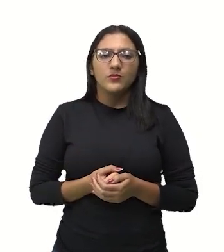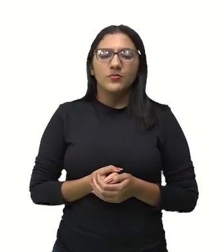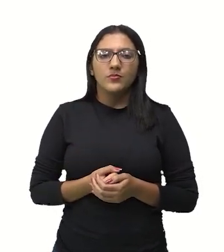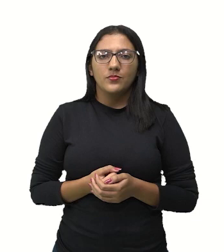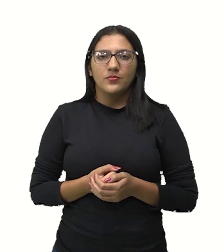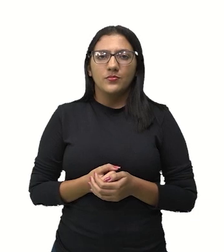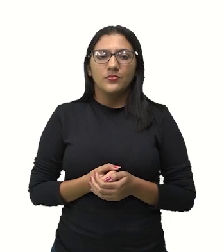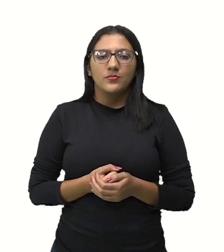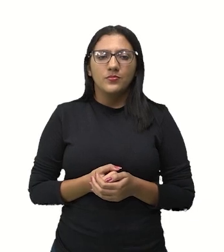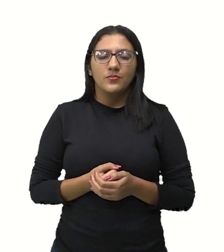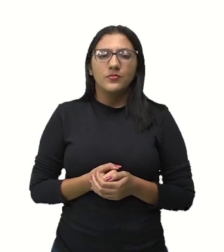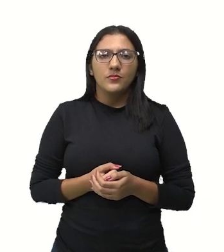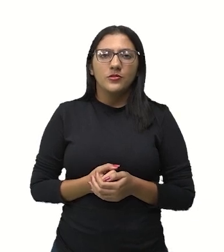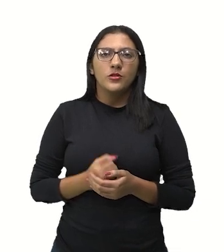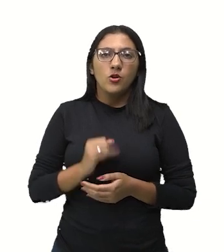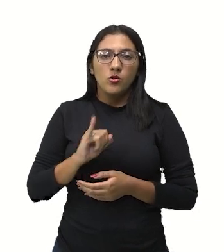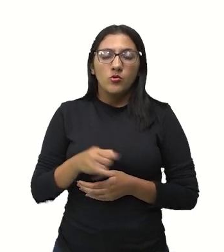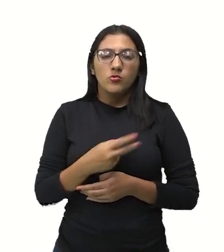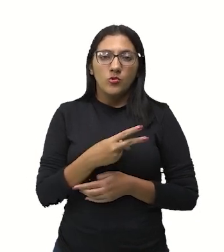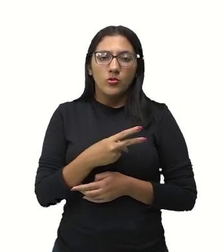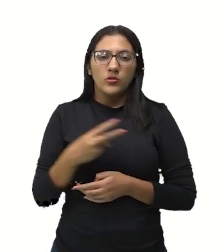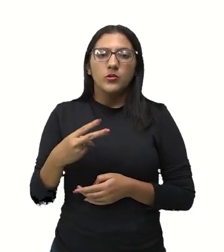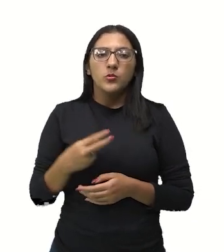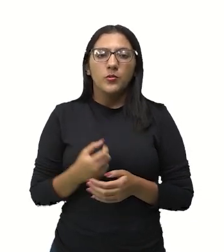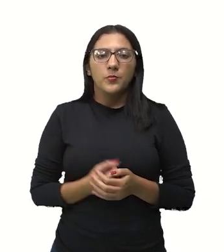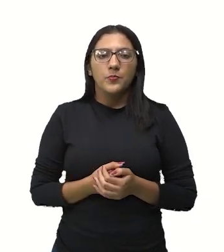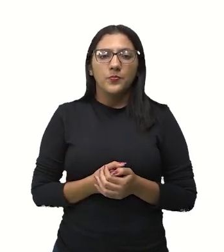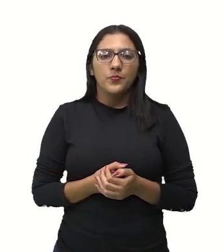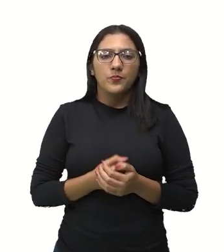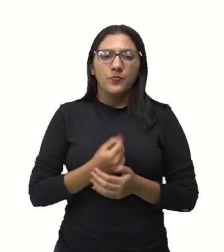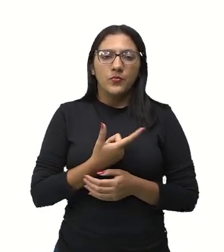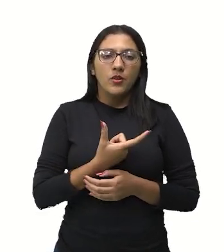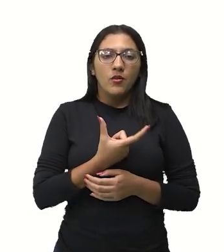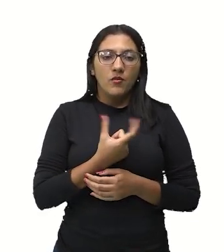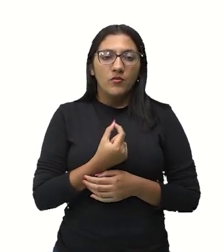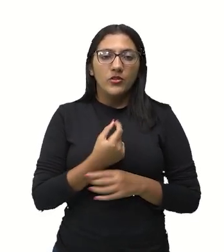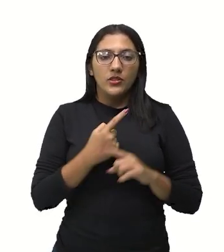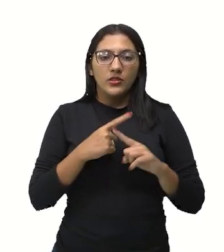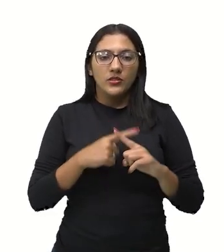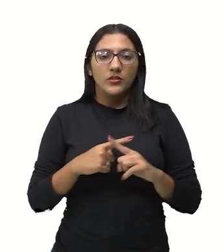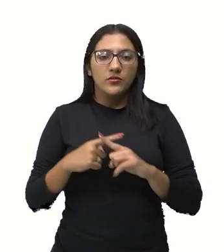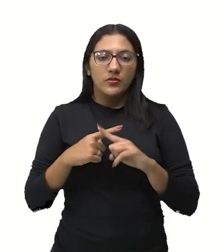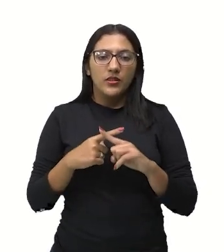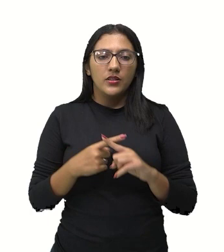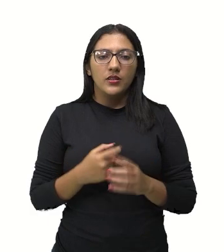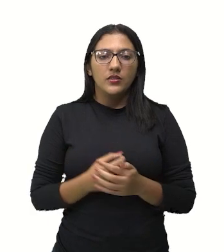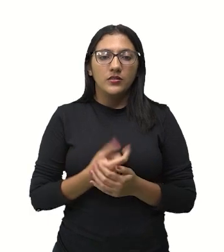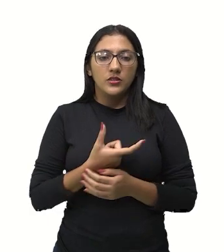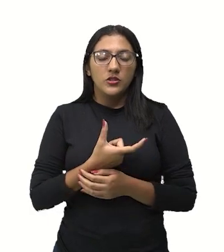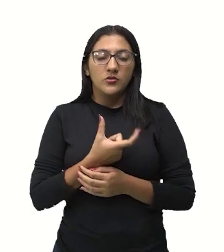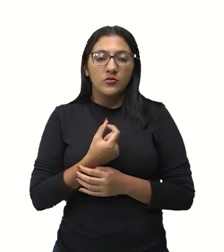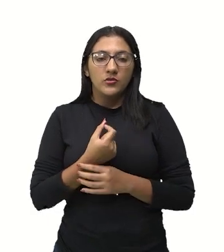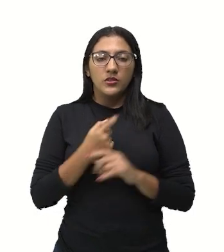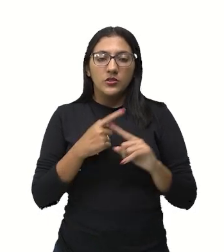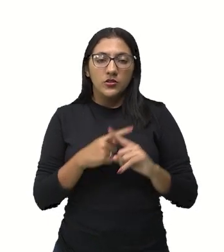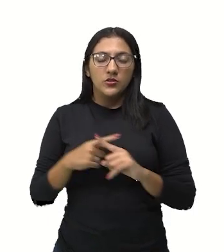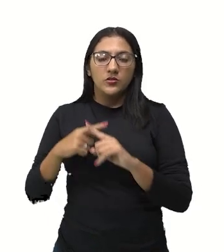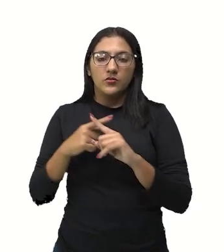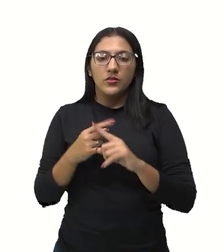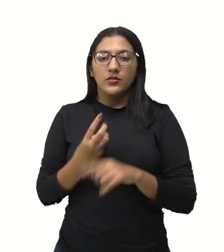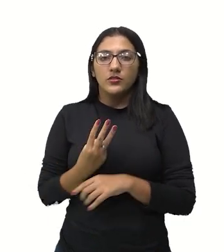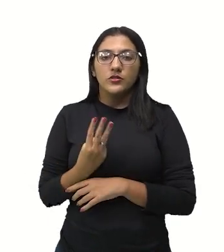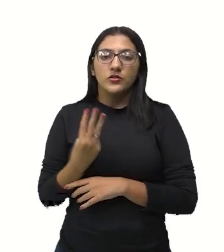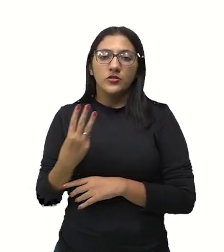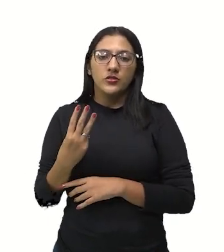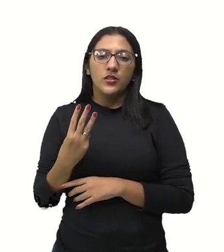O juro é igual. Sobrou 20 vezes 20 vezes 3 sobre 1.